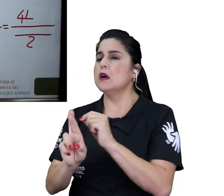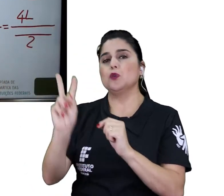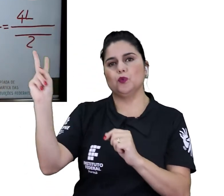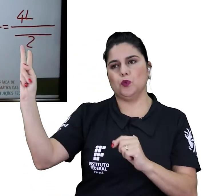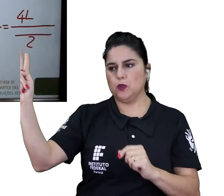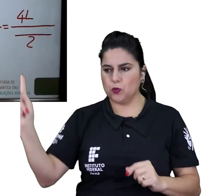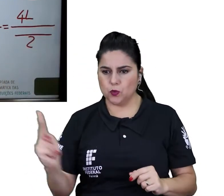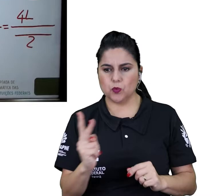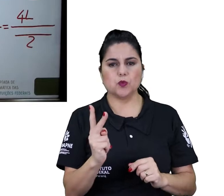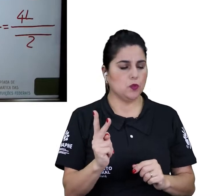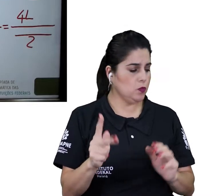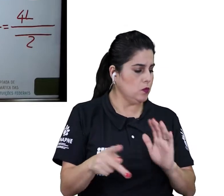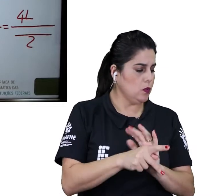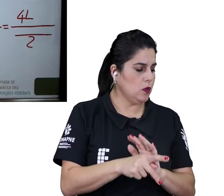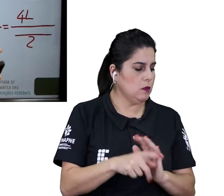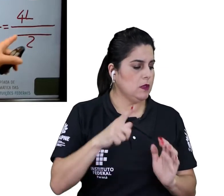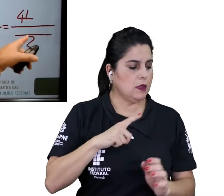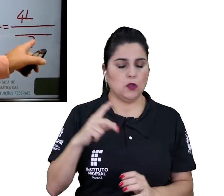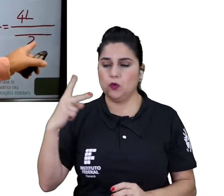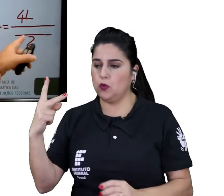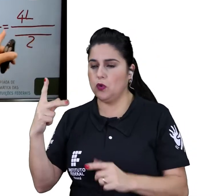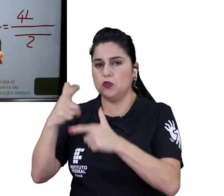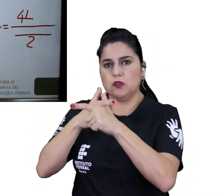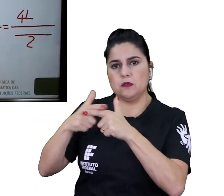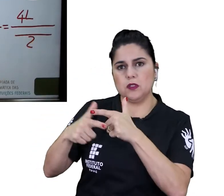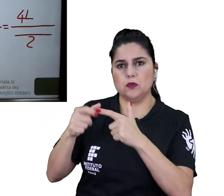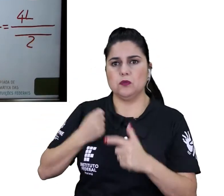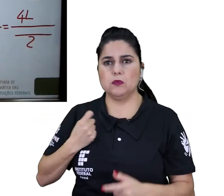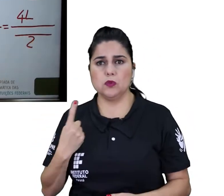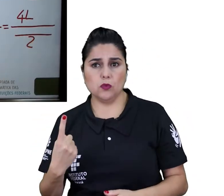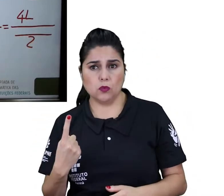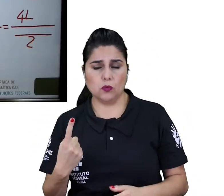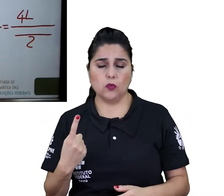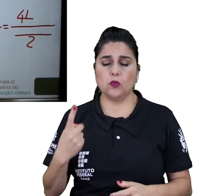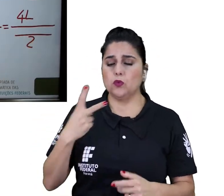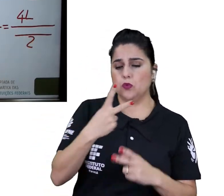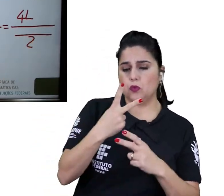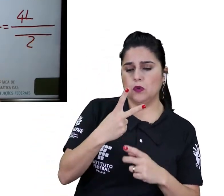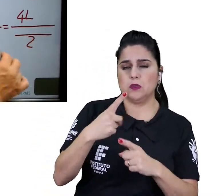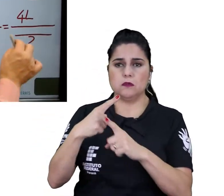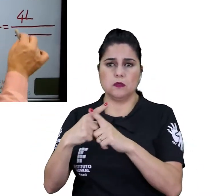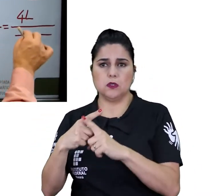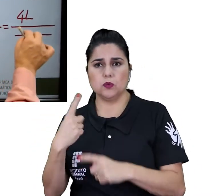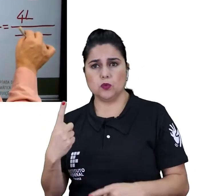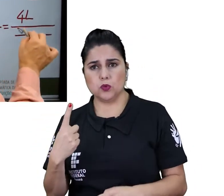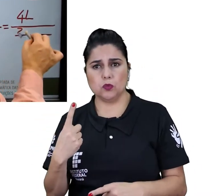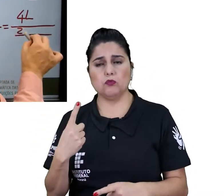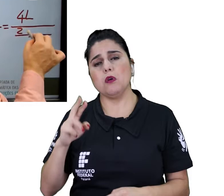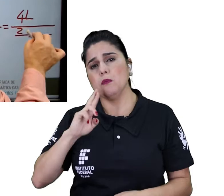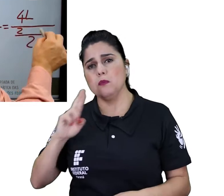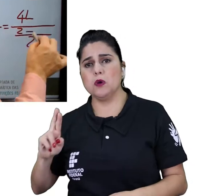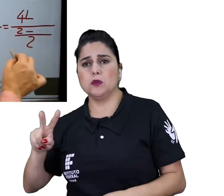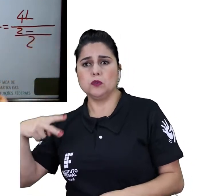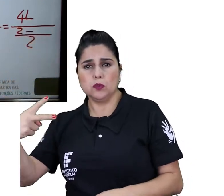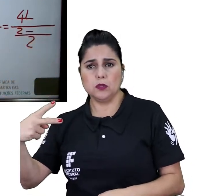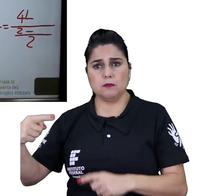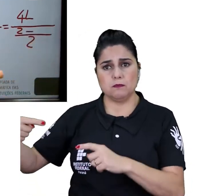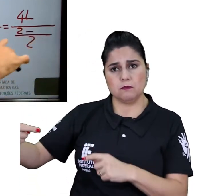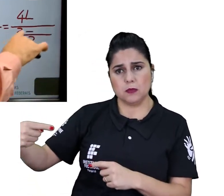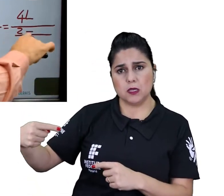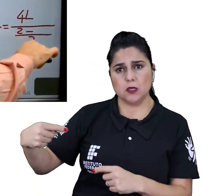2. Aqui tem um 1. 2 dividido por 1, 2 vezes 1, 2,